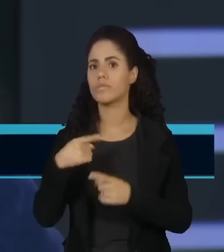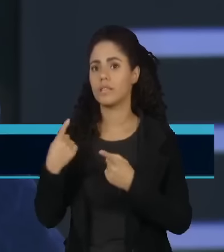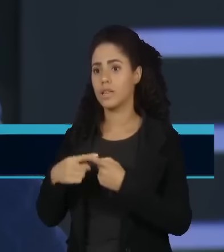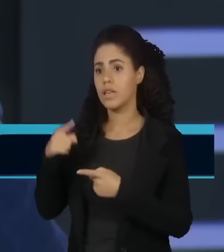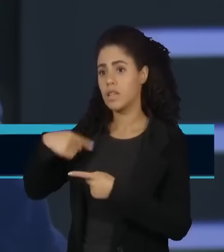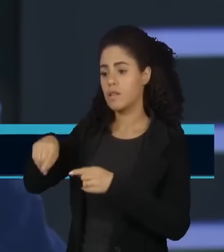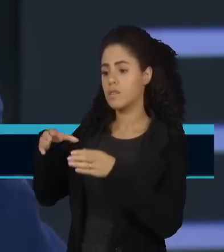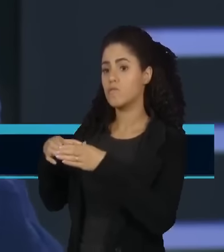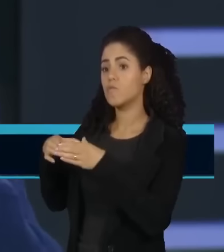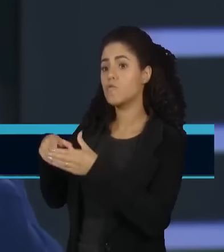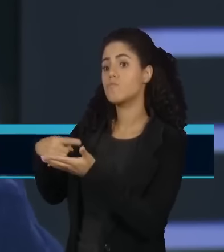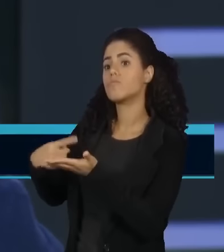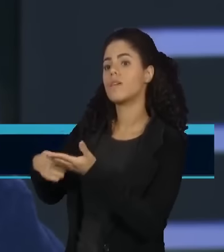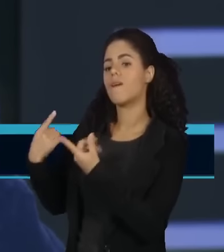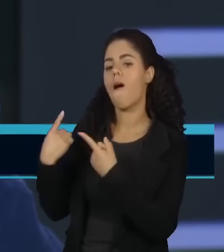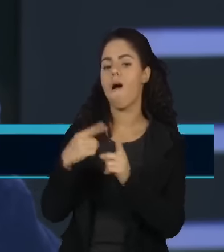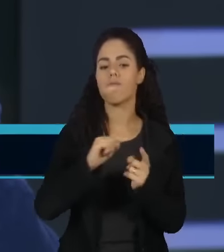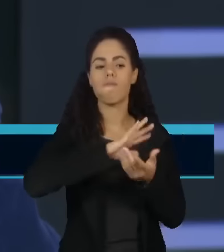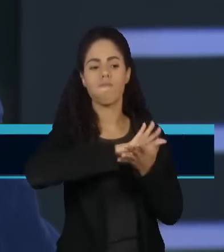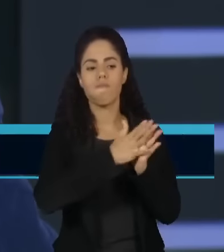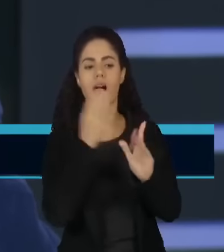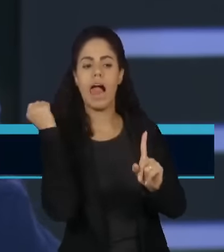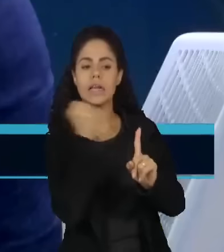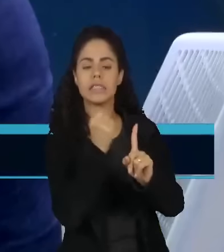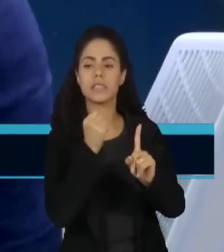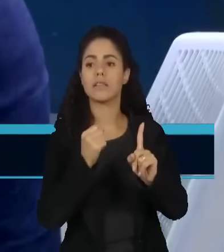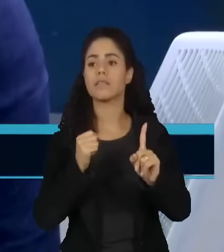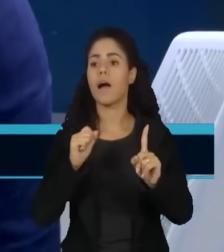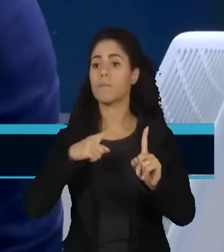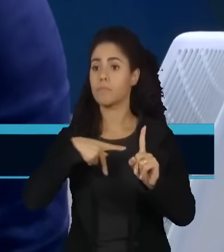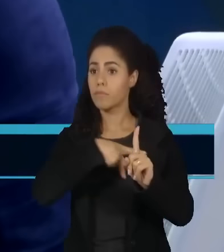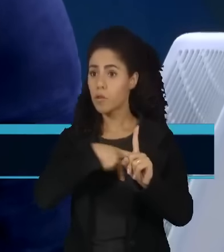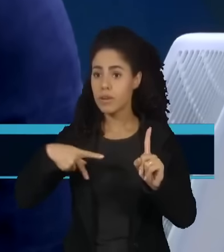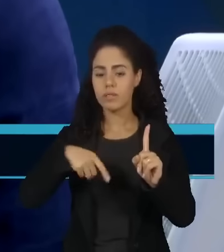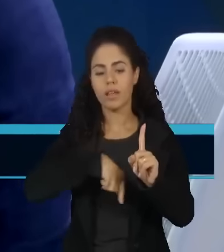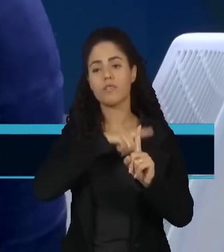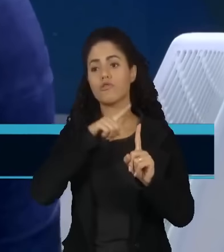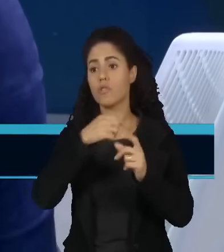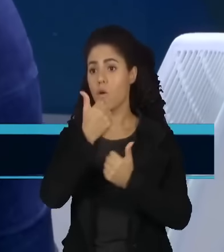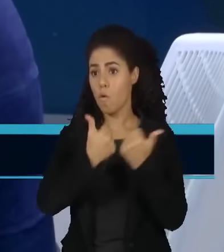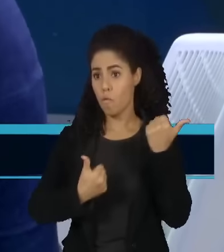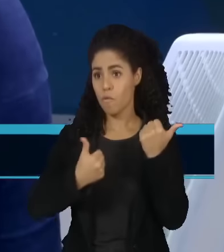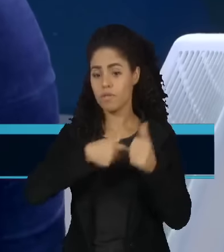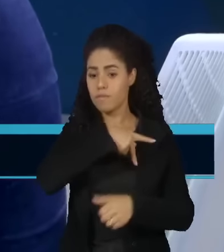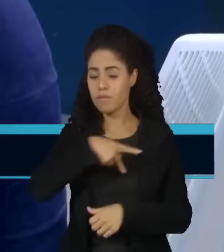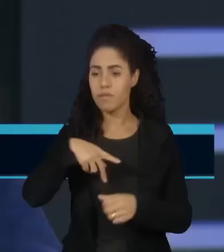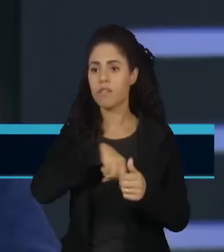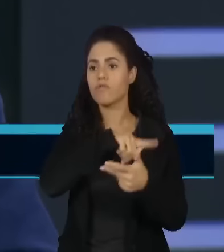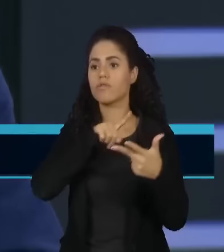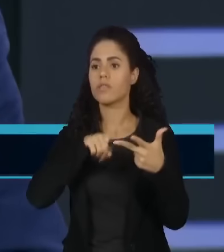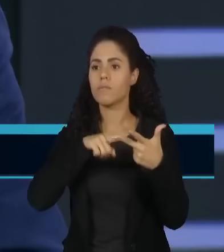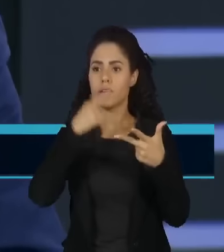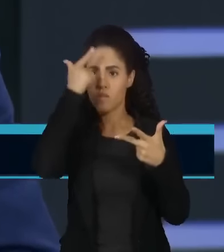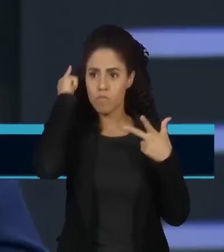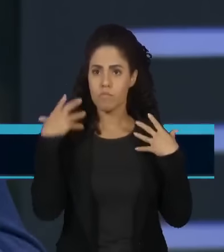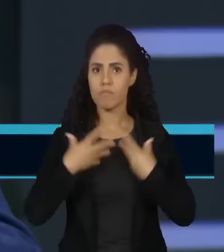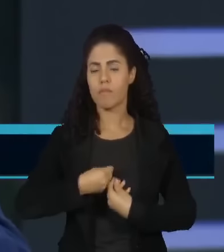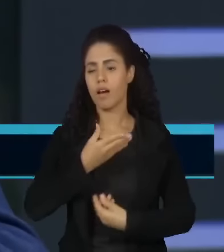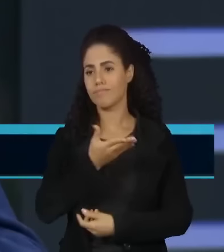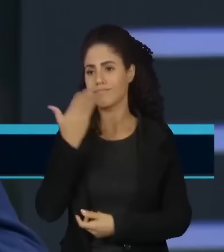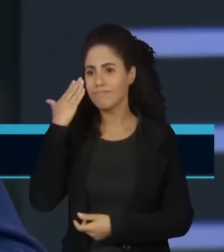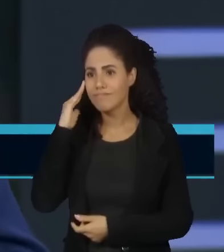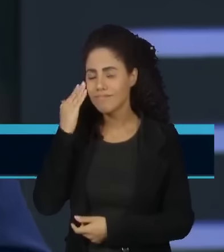queriam assassiná-lo, de acordo com o relatório, ao vice-presidente eleito, ao presidente da República eleito, e impor um estado de sítio que não tem a mínima base